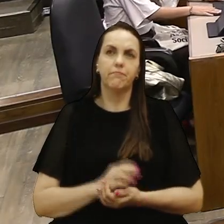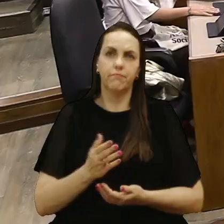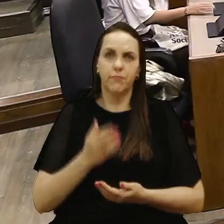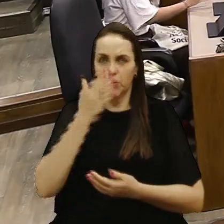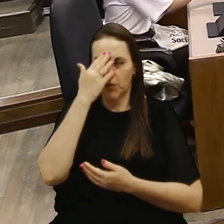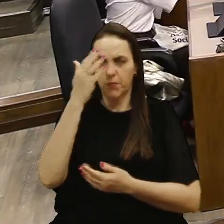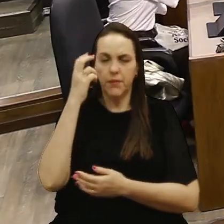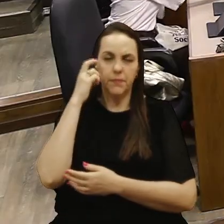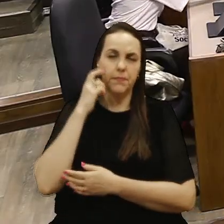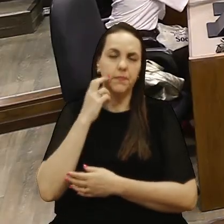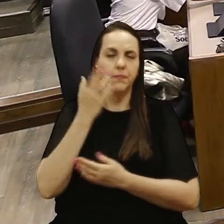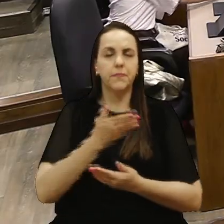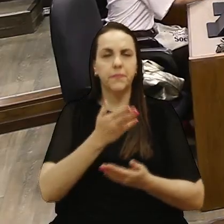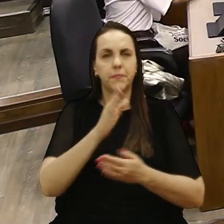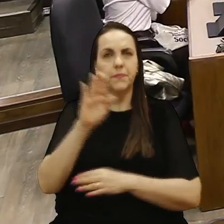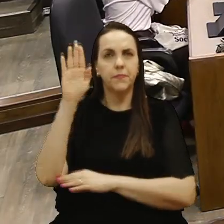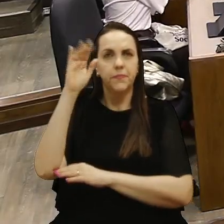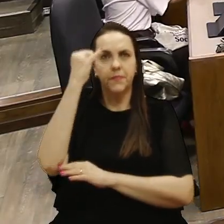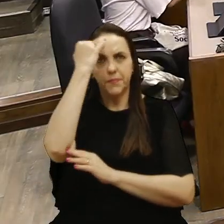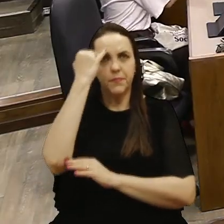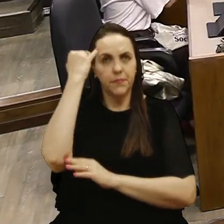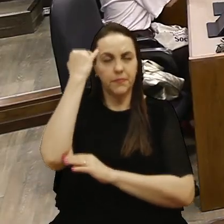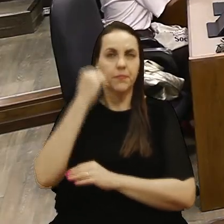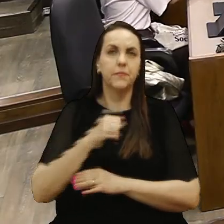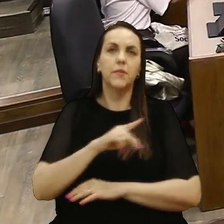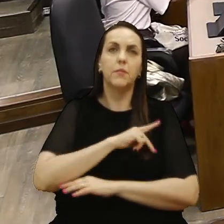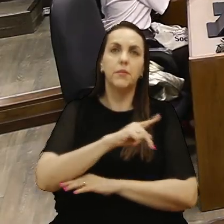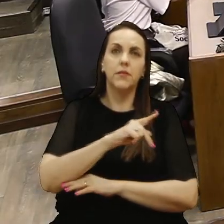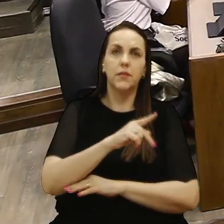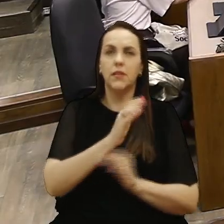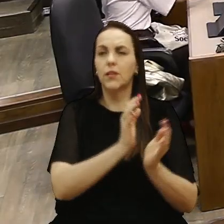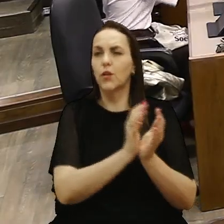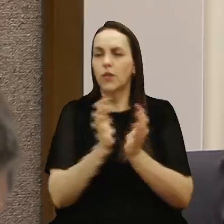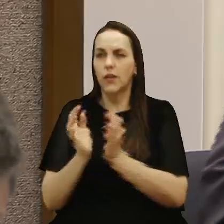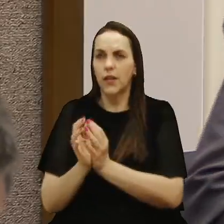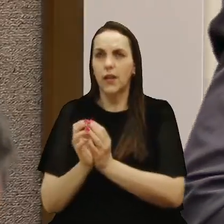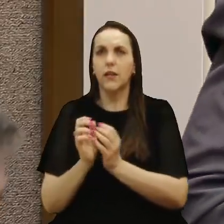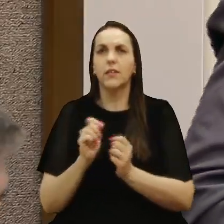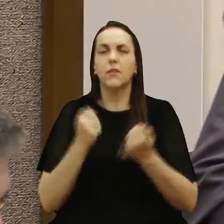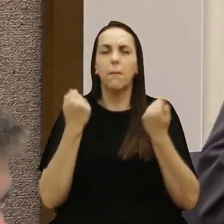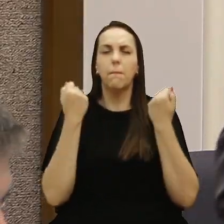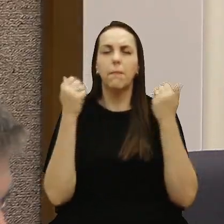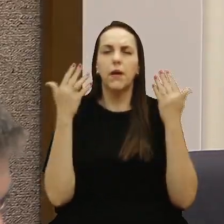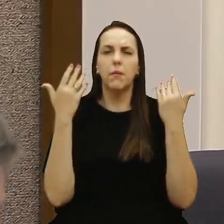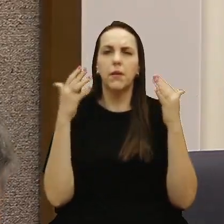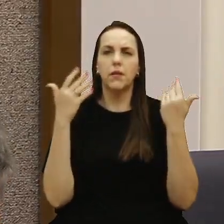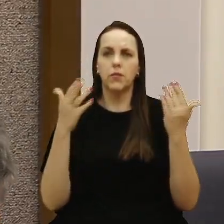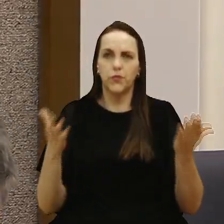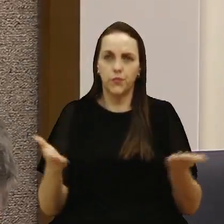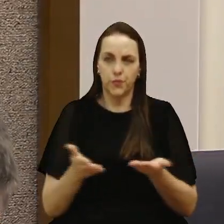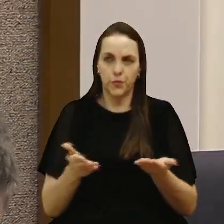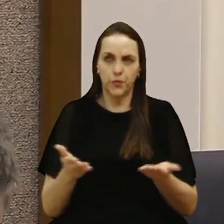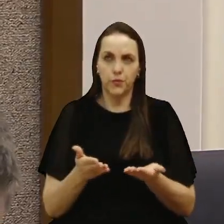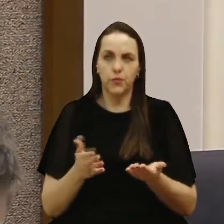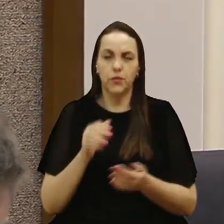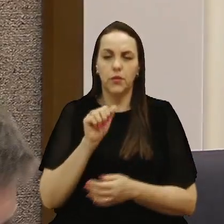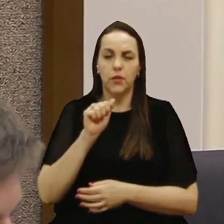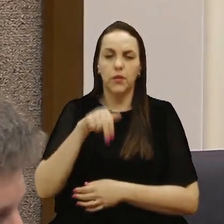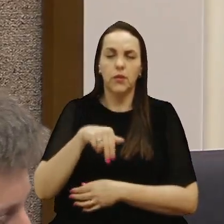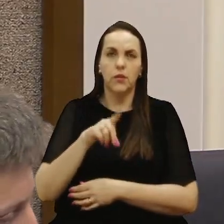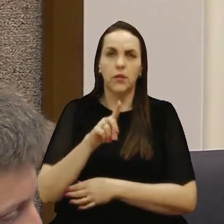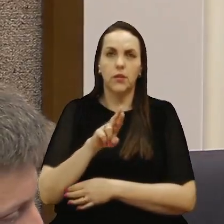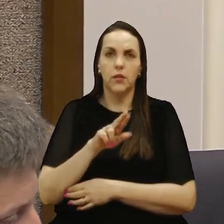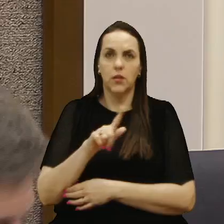D'Ambrosio. Senhor presidente, nobres colegas, eu faço hoje um voto de congratulações. Eu parabenizo Andrigo